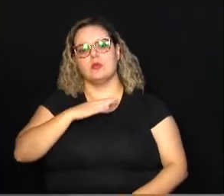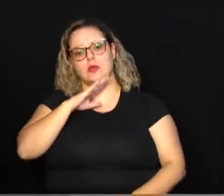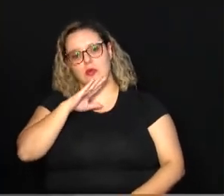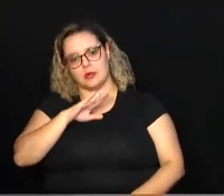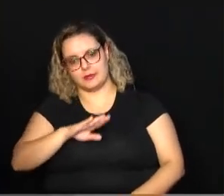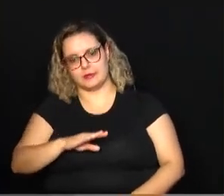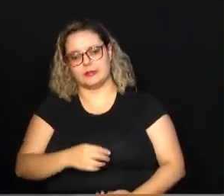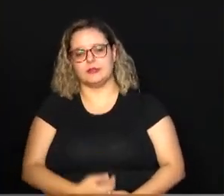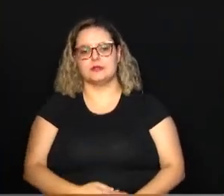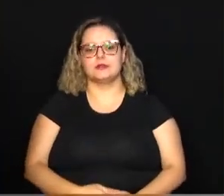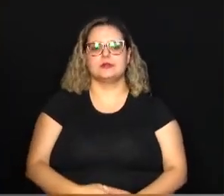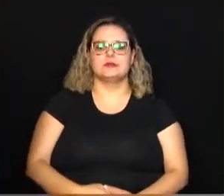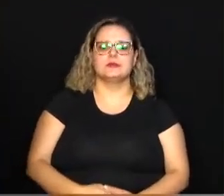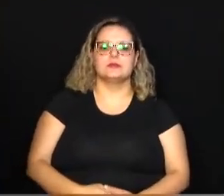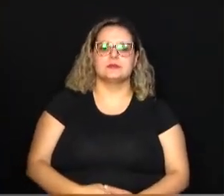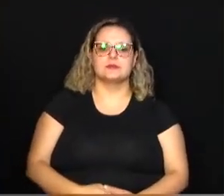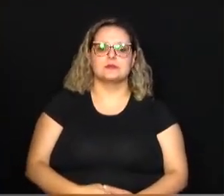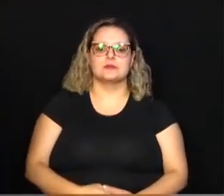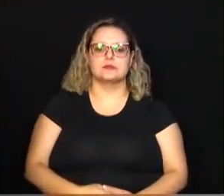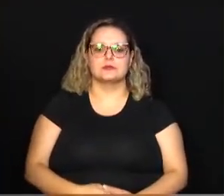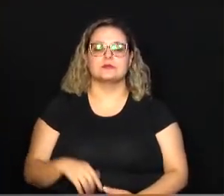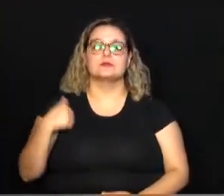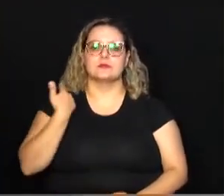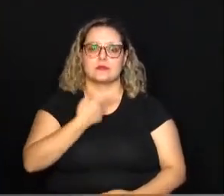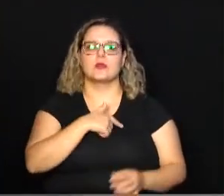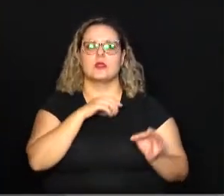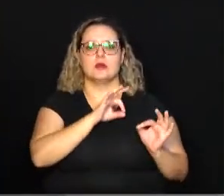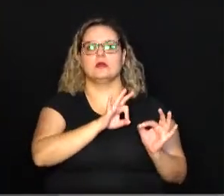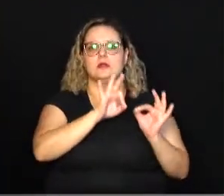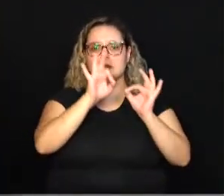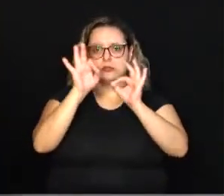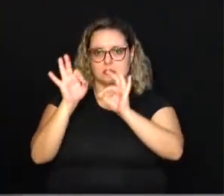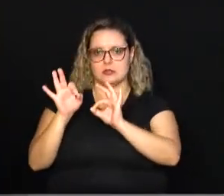tarde. Nós temos acompanhado aí,